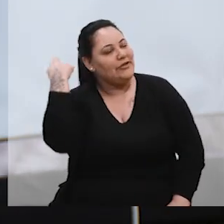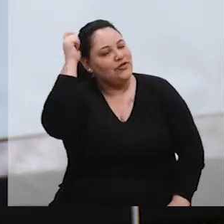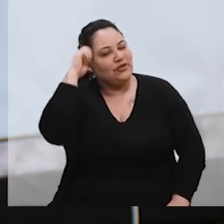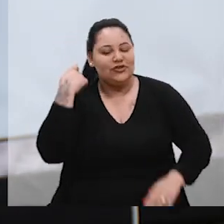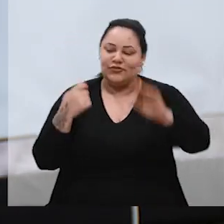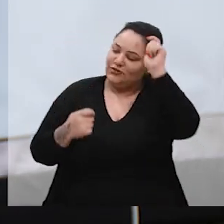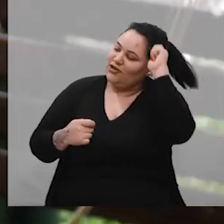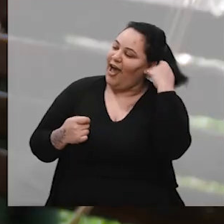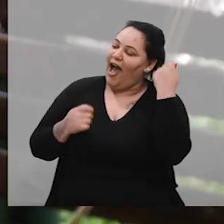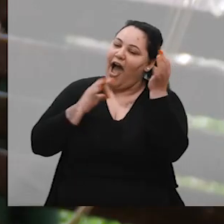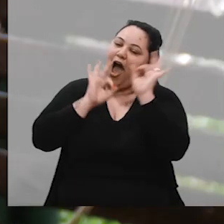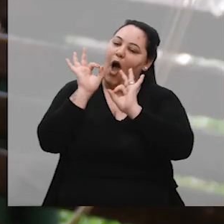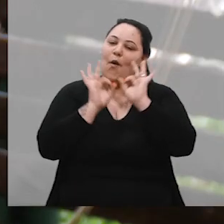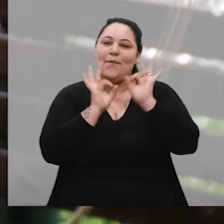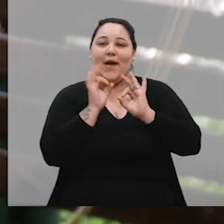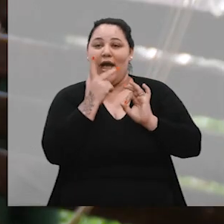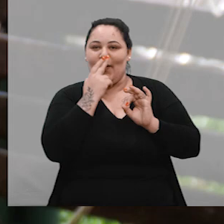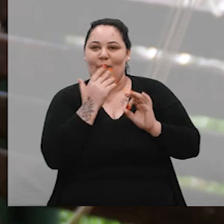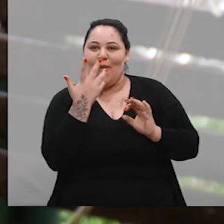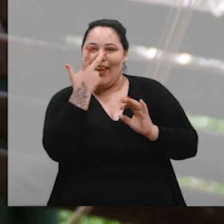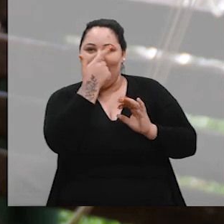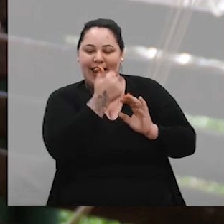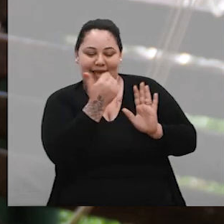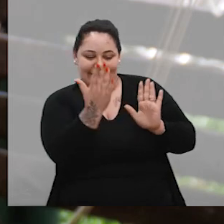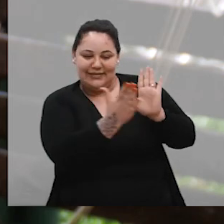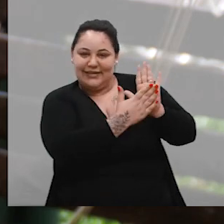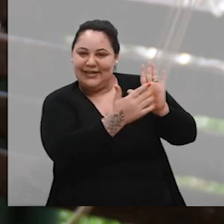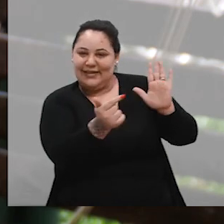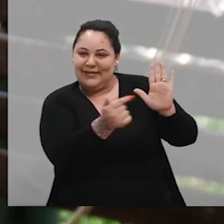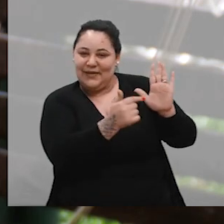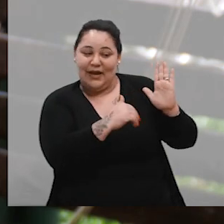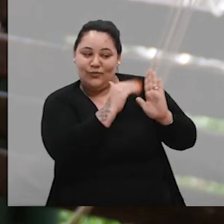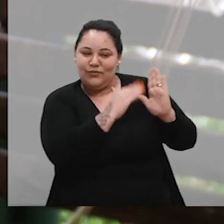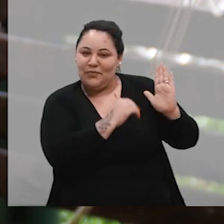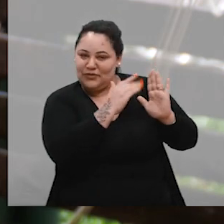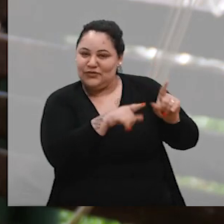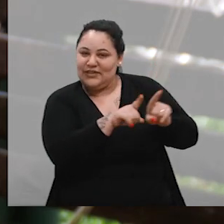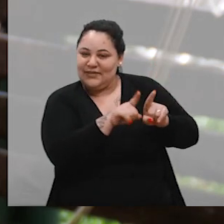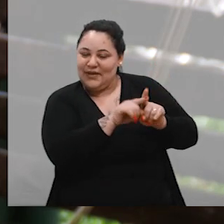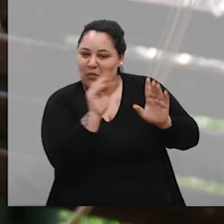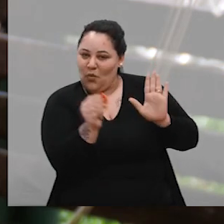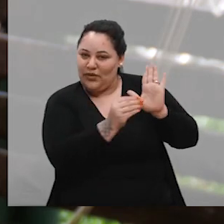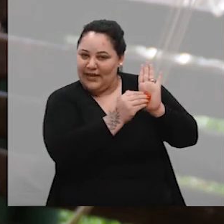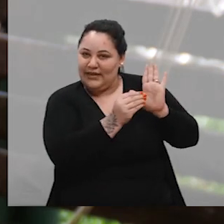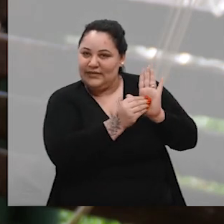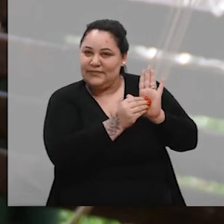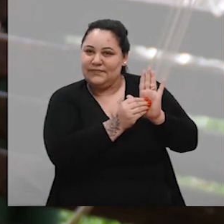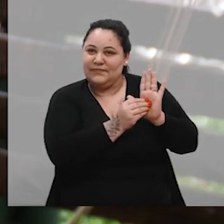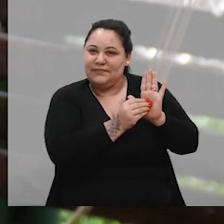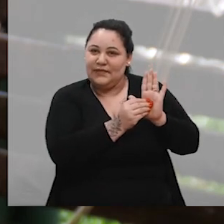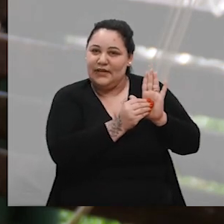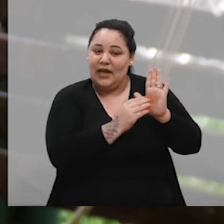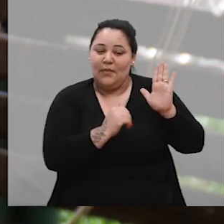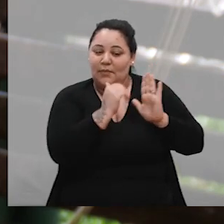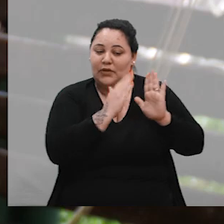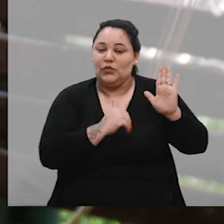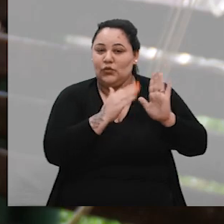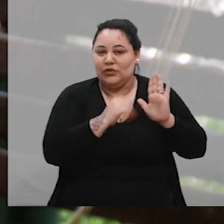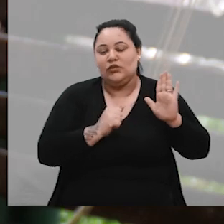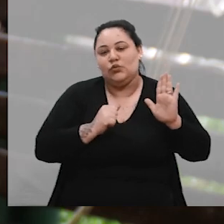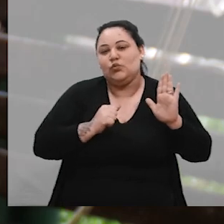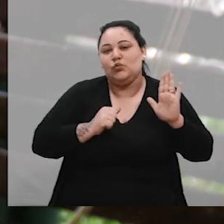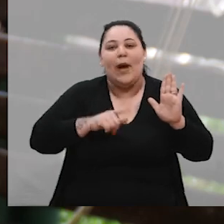linda que está na capa, né, que é uma imagem, é uma pintura de um pintor norte-americano do